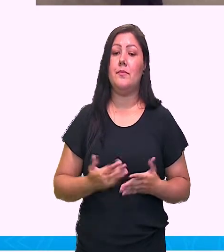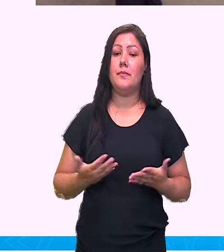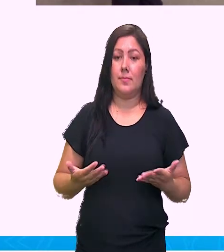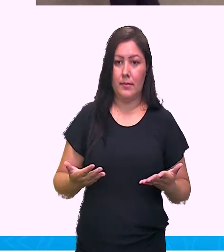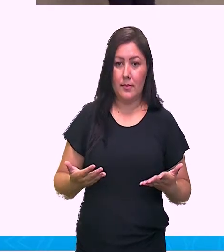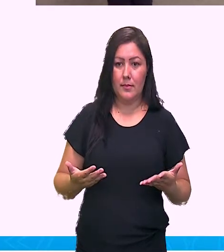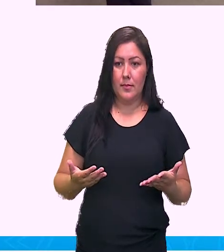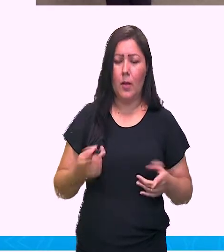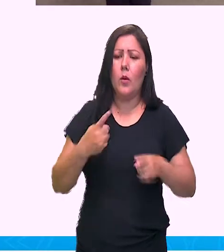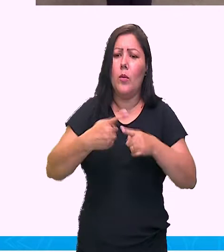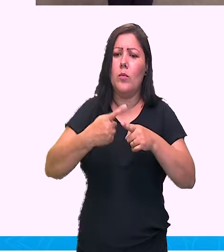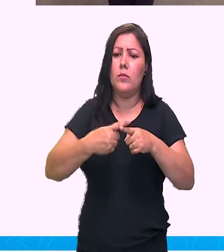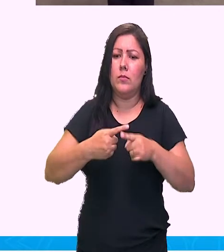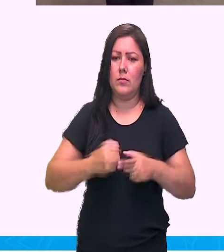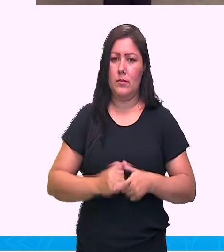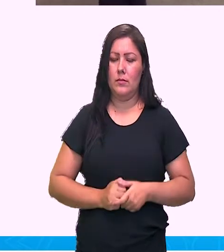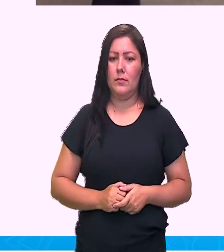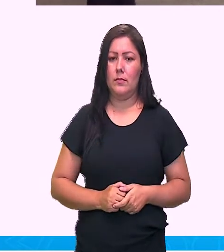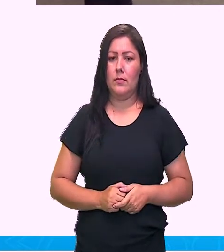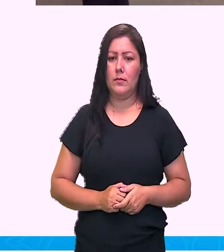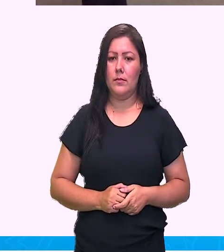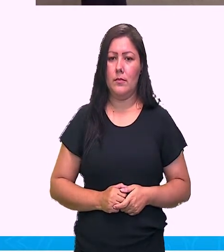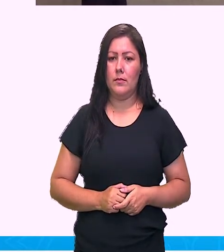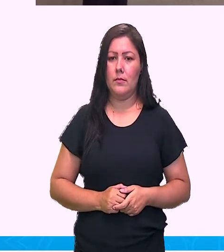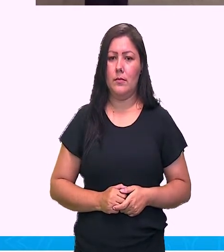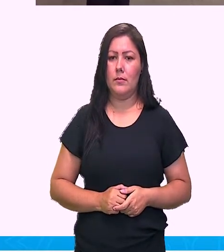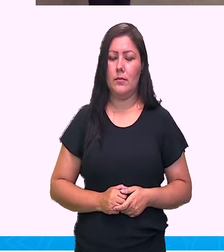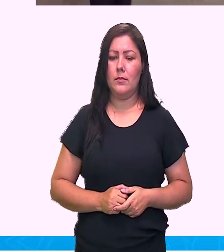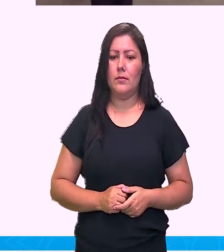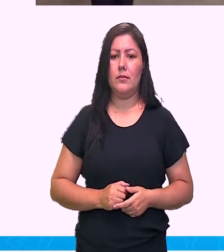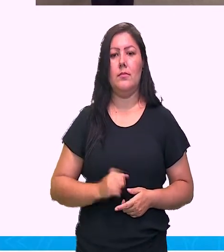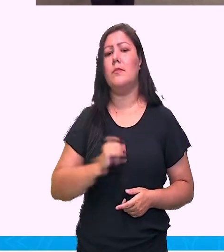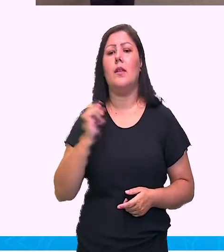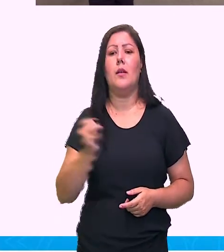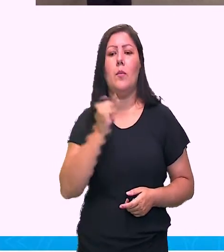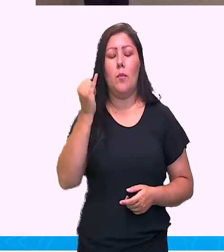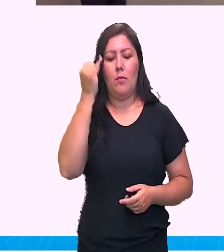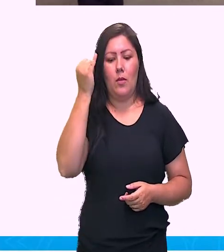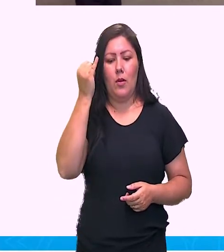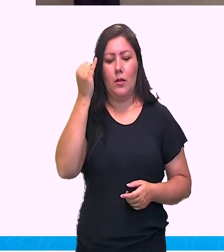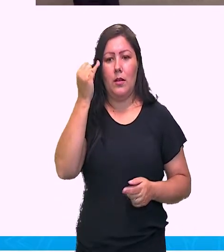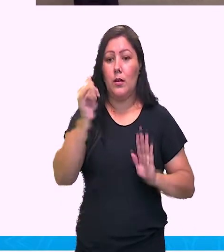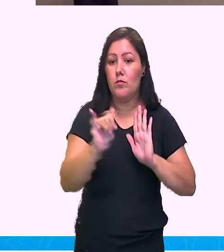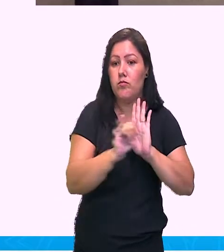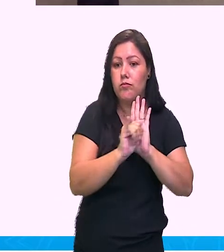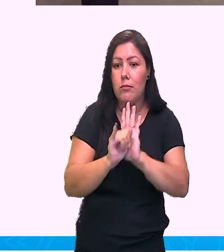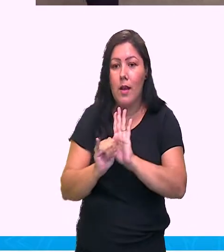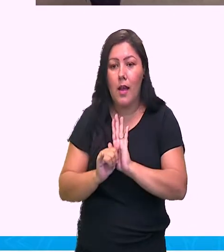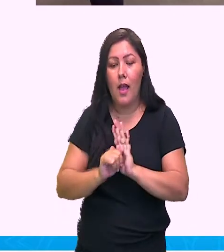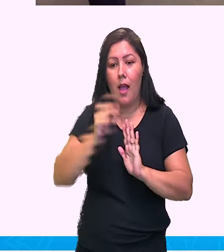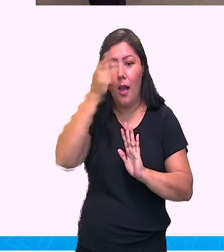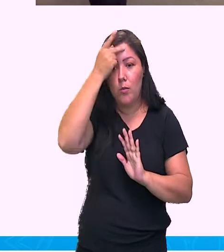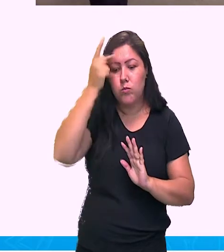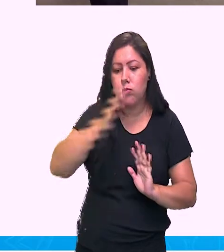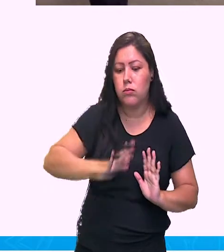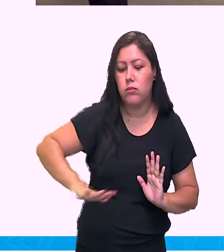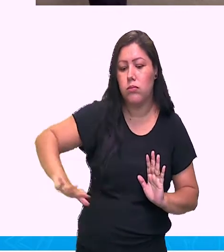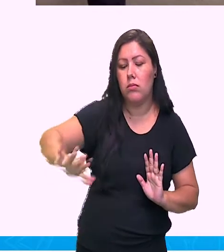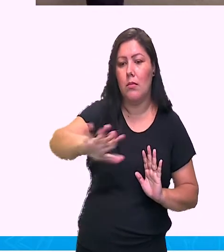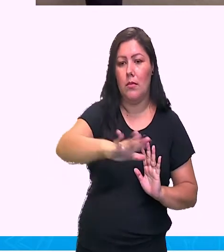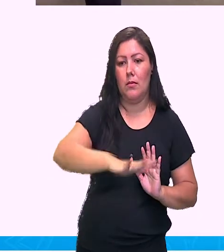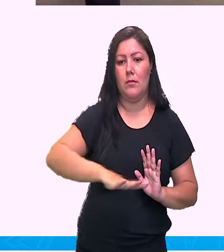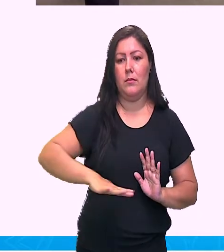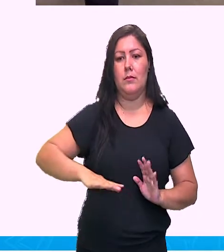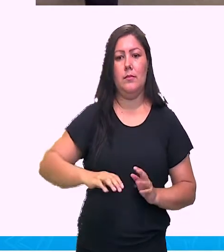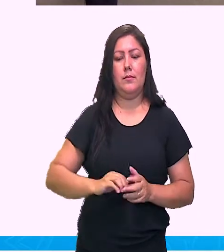Isso porque é importante. É a nossa identidade.